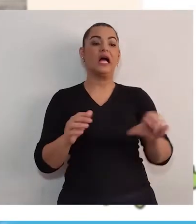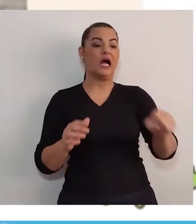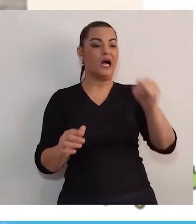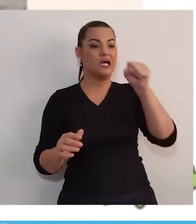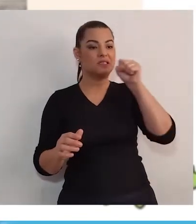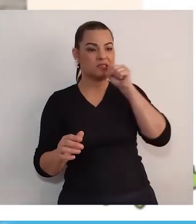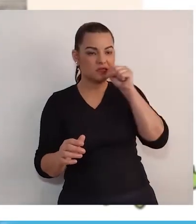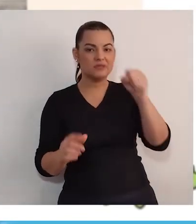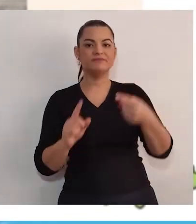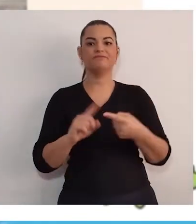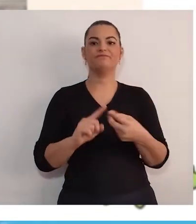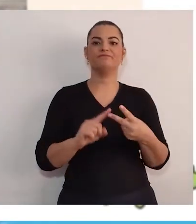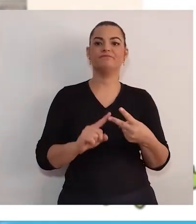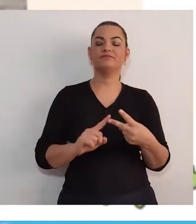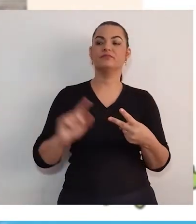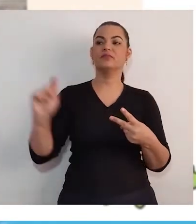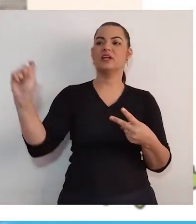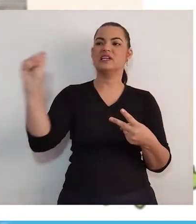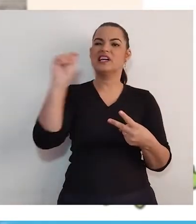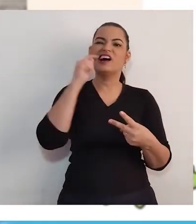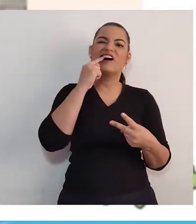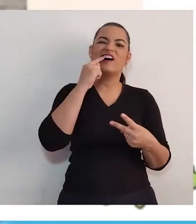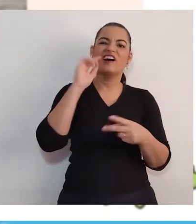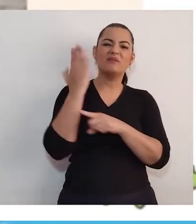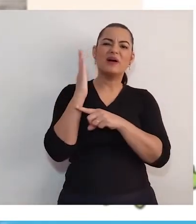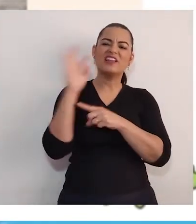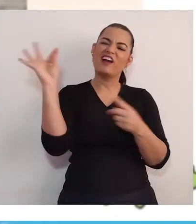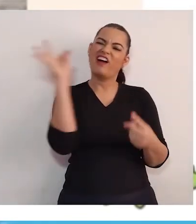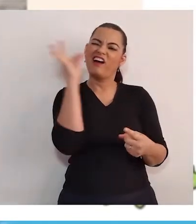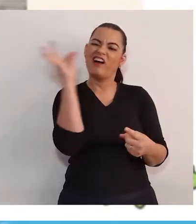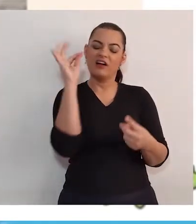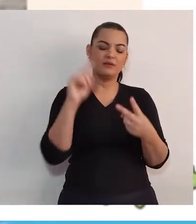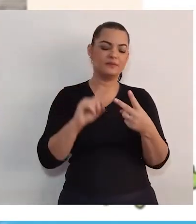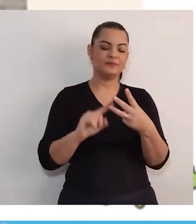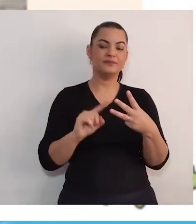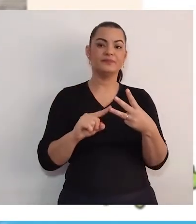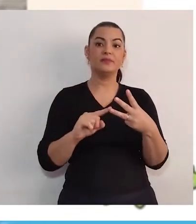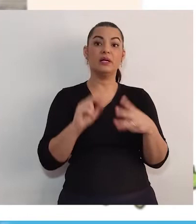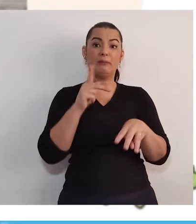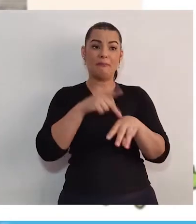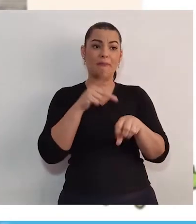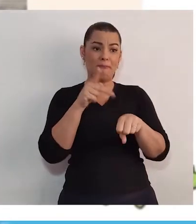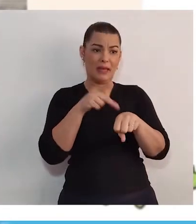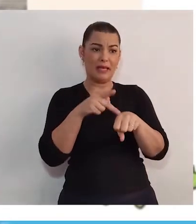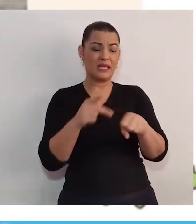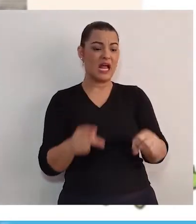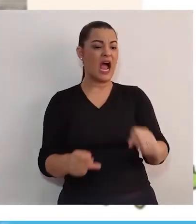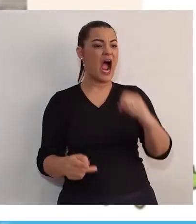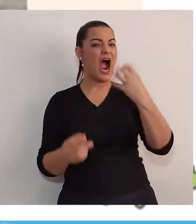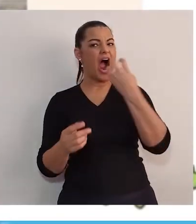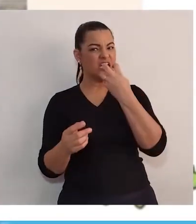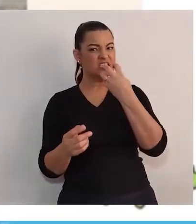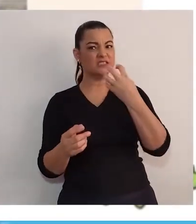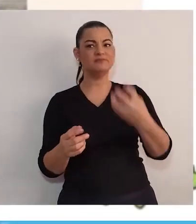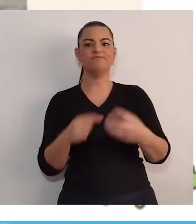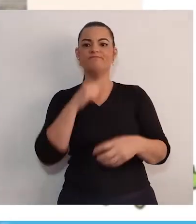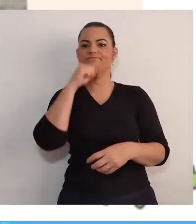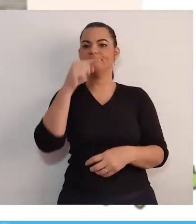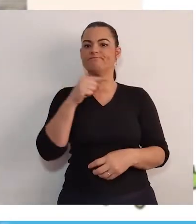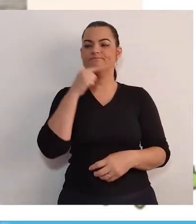cenoura, cutucava bem forte com o graveto. Mordia o pedregulho, mas o